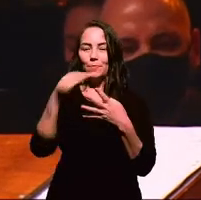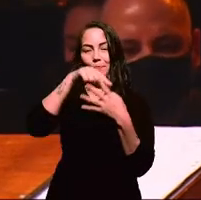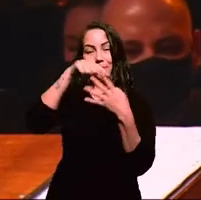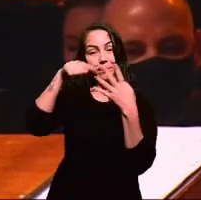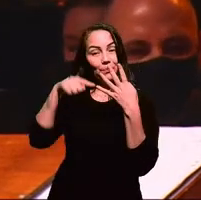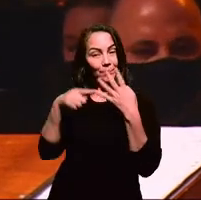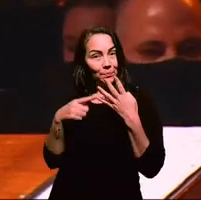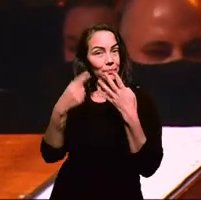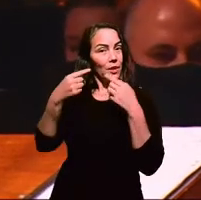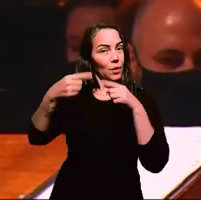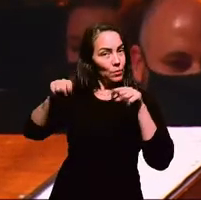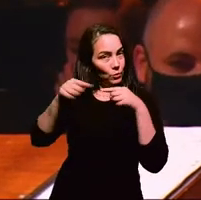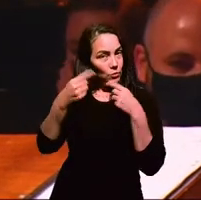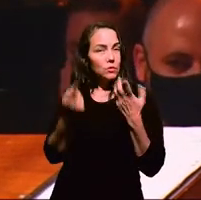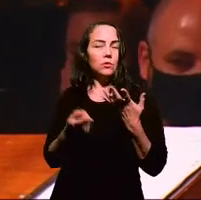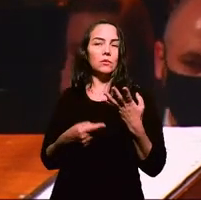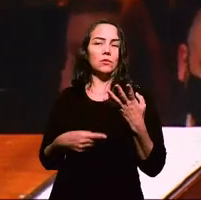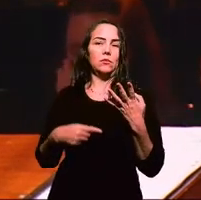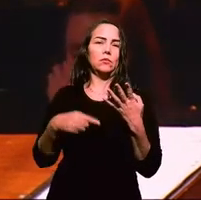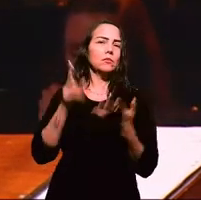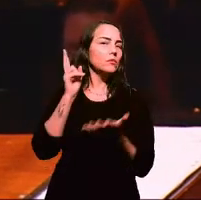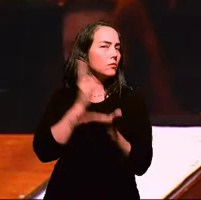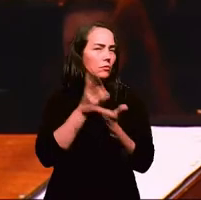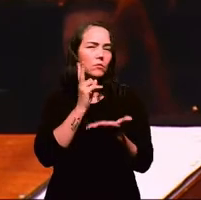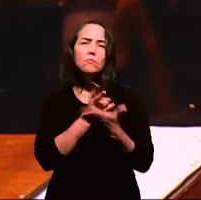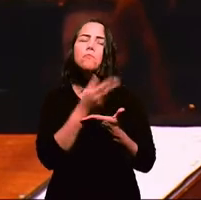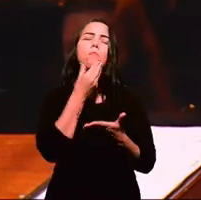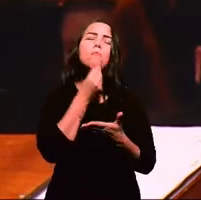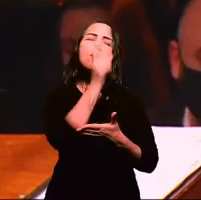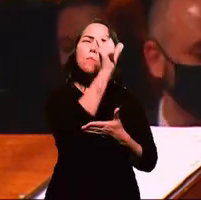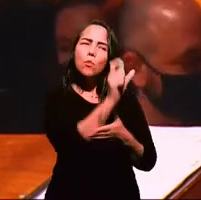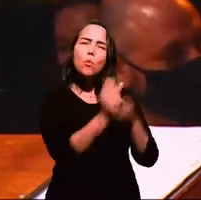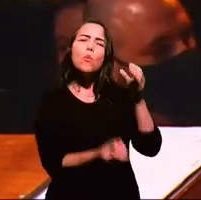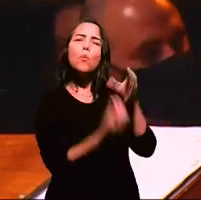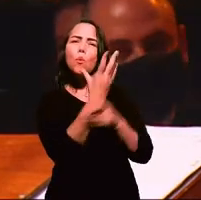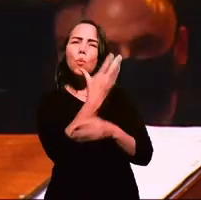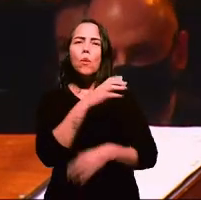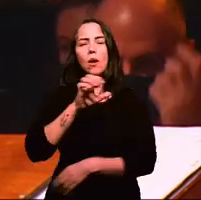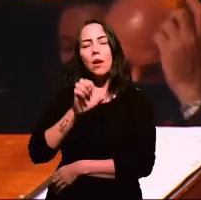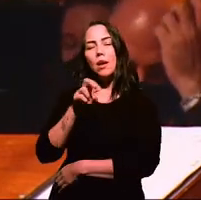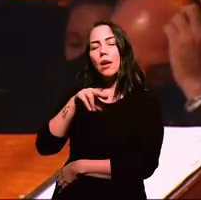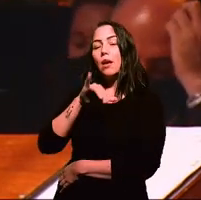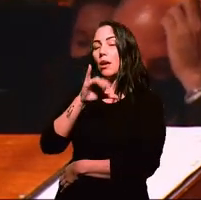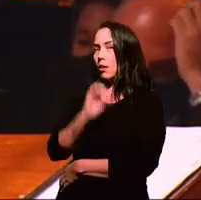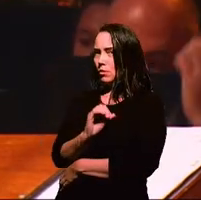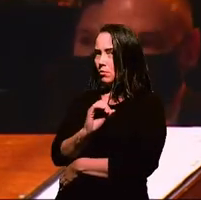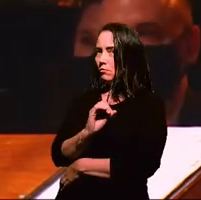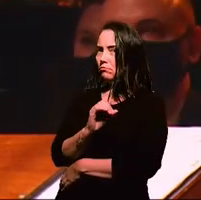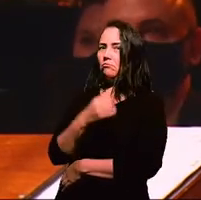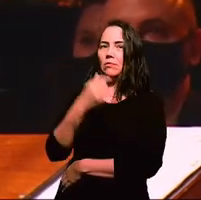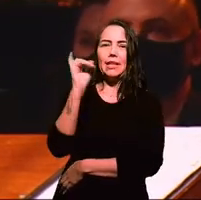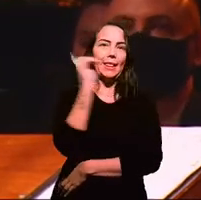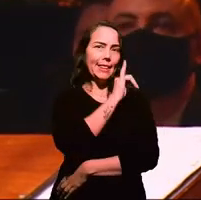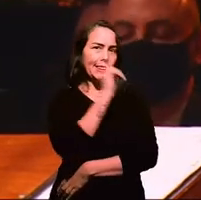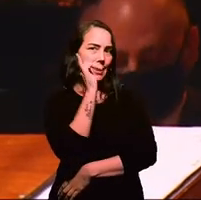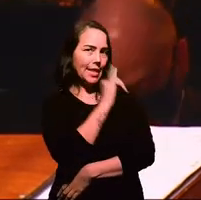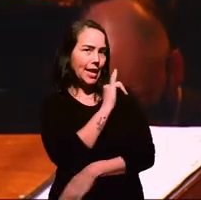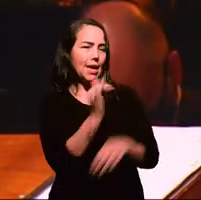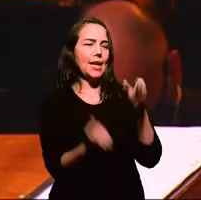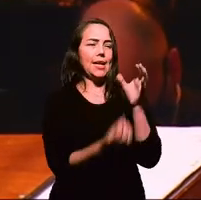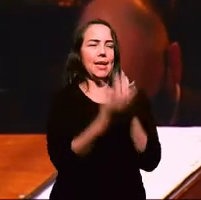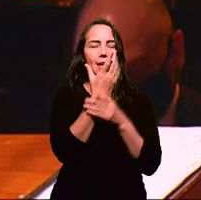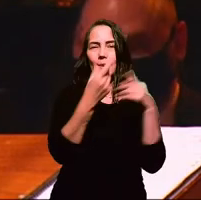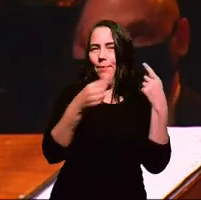4 obras, as obras são de um mesmo compositor, Ennio Morricone, italiano, compositor de